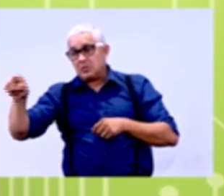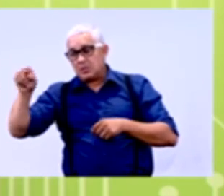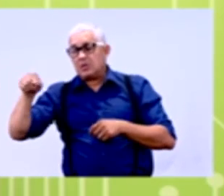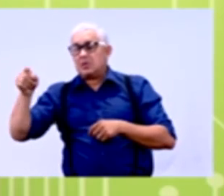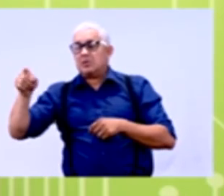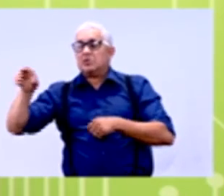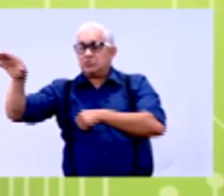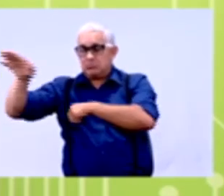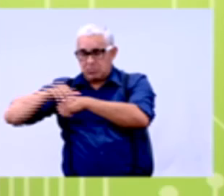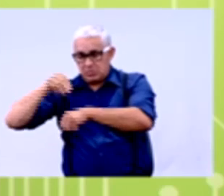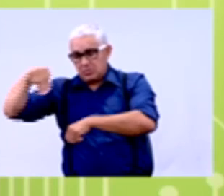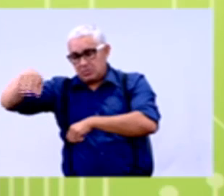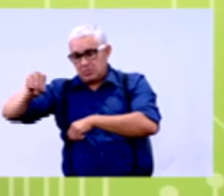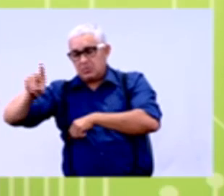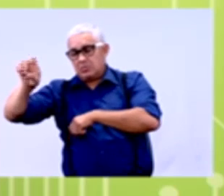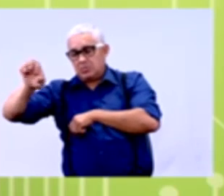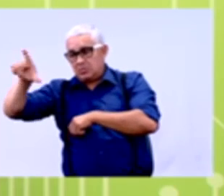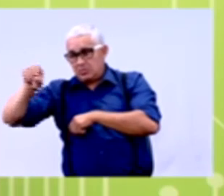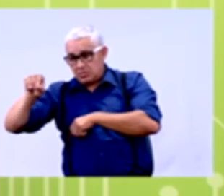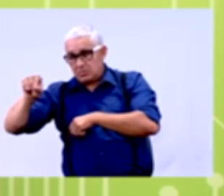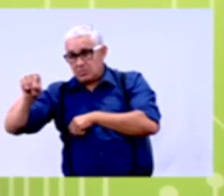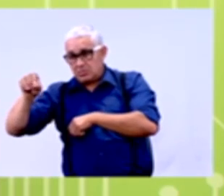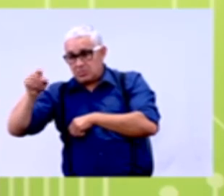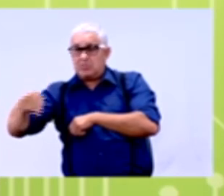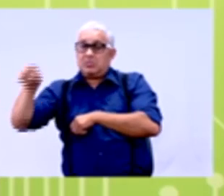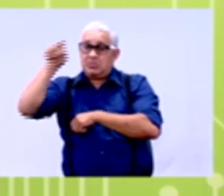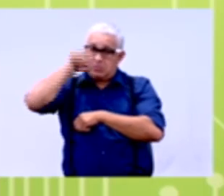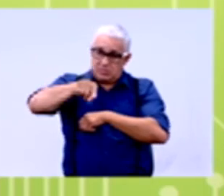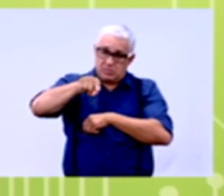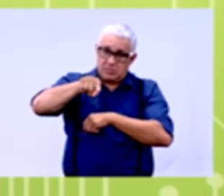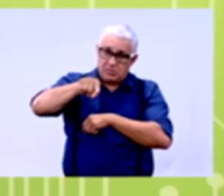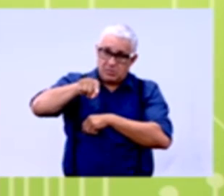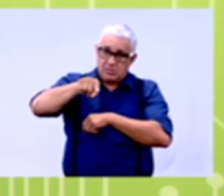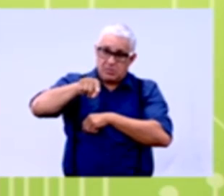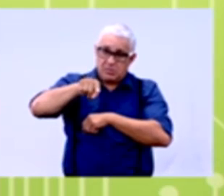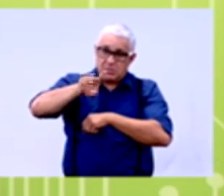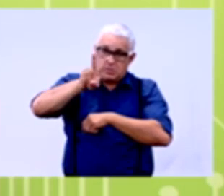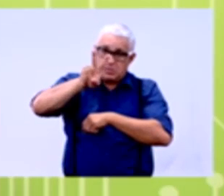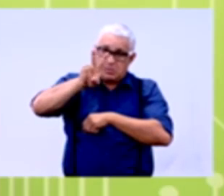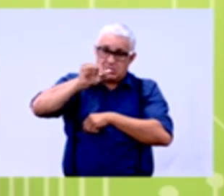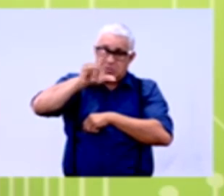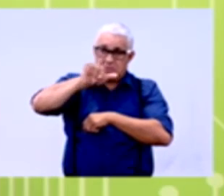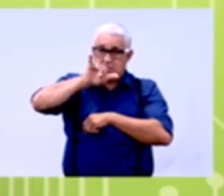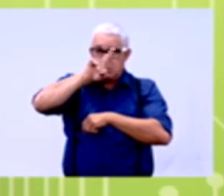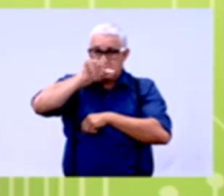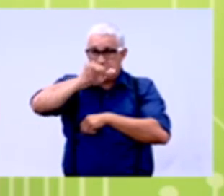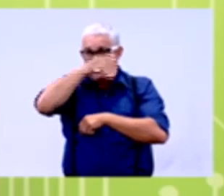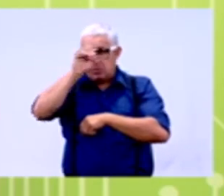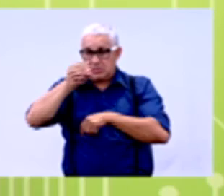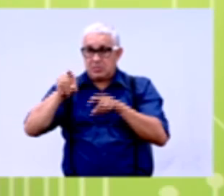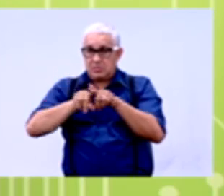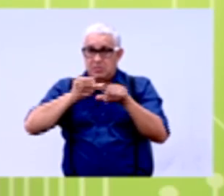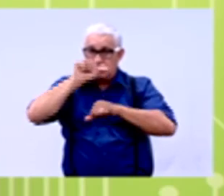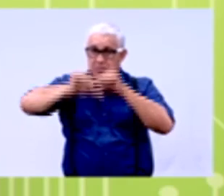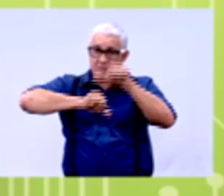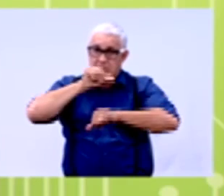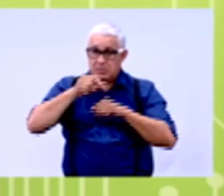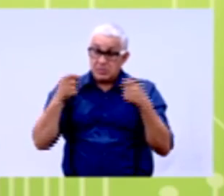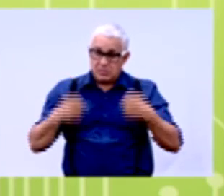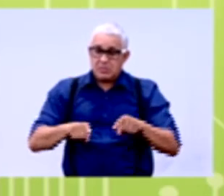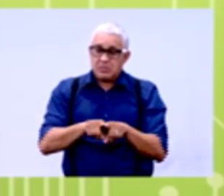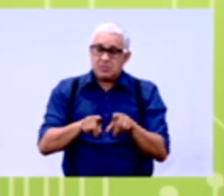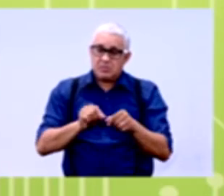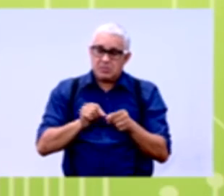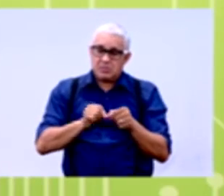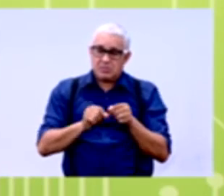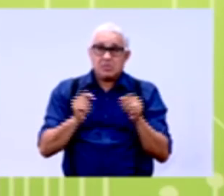aciona a camada de modelo, a camada de modelo faz a validação dessa alteração, verifica se essa alteração